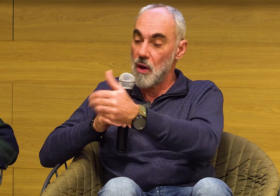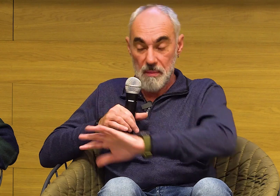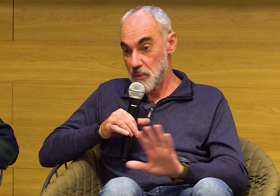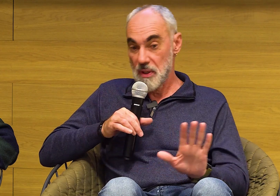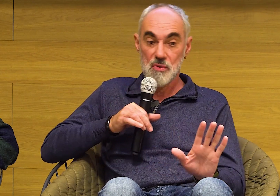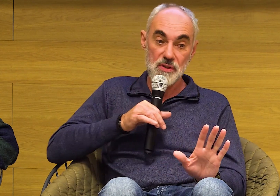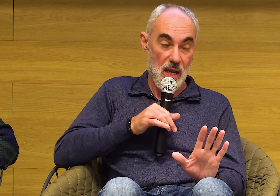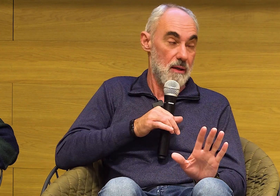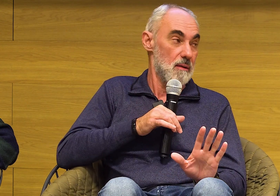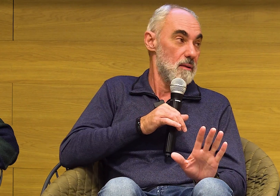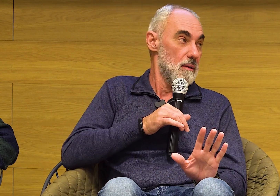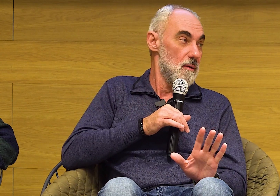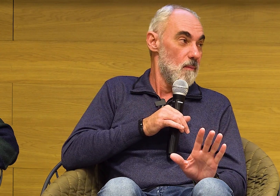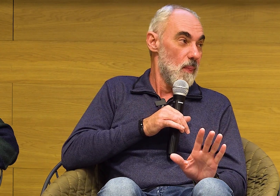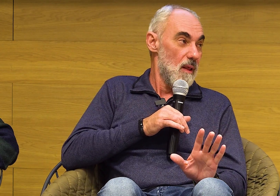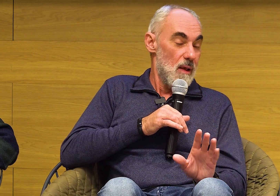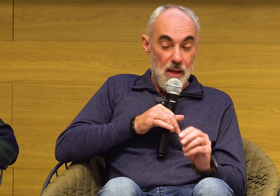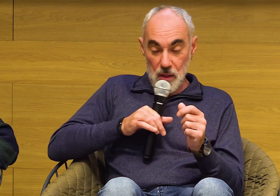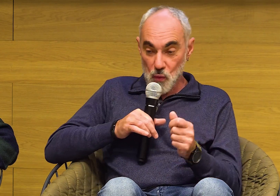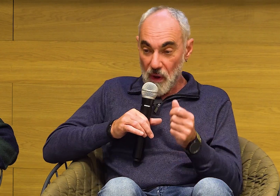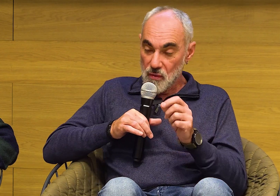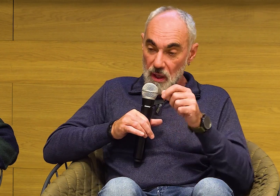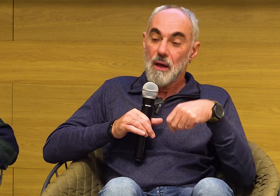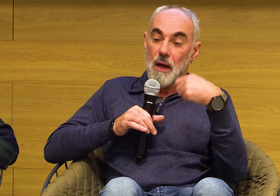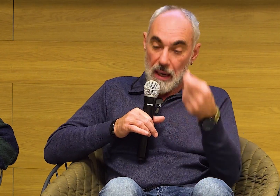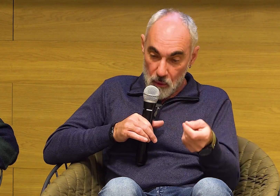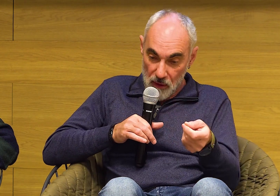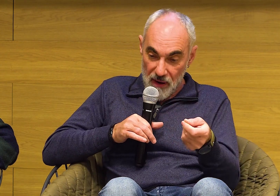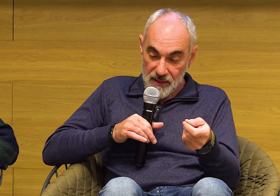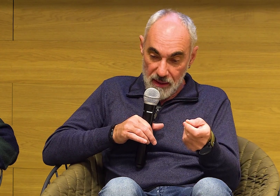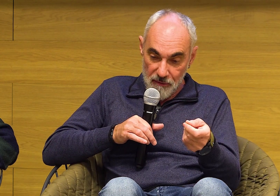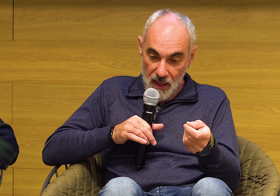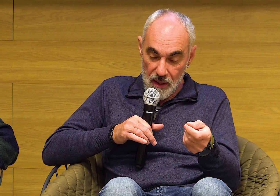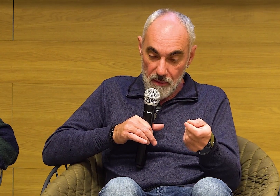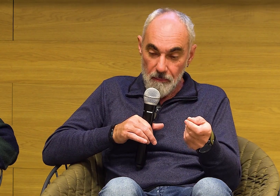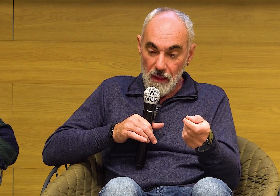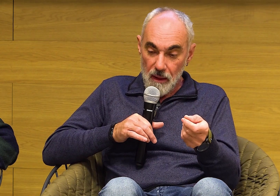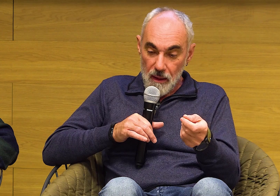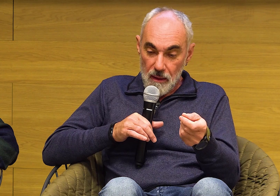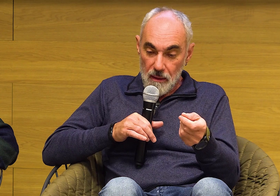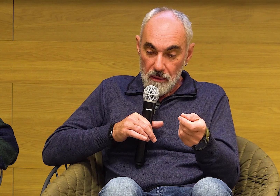aqui agora, mas podemos não estar. Isso faz com que o que eu vá escrever